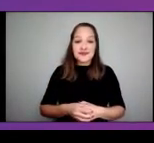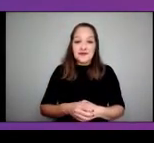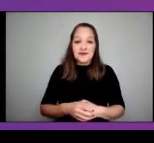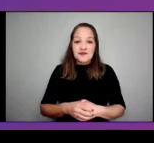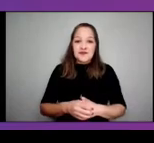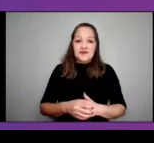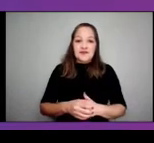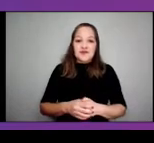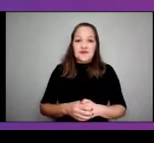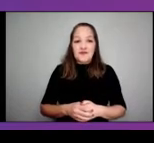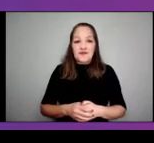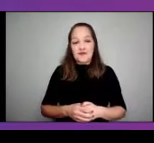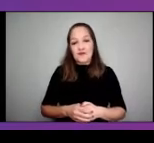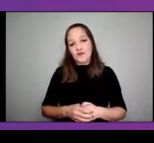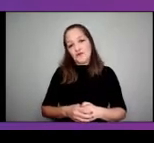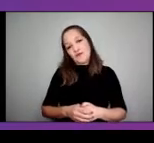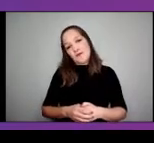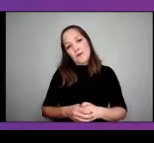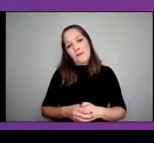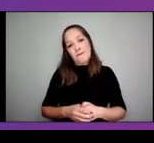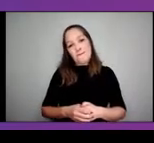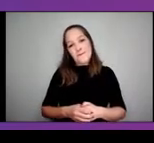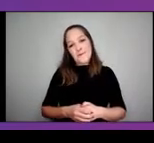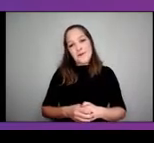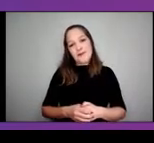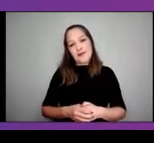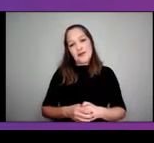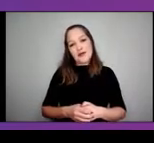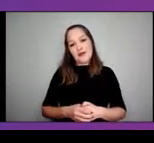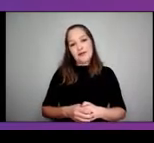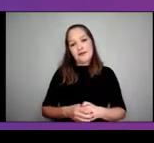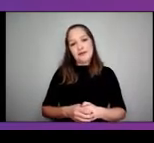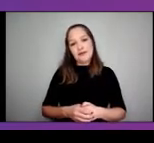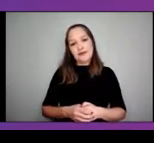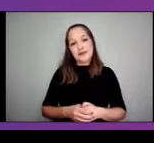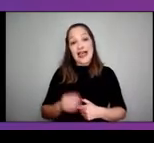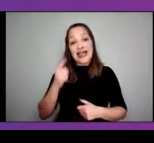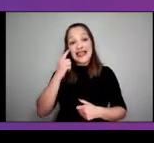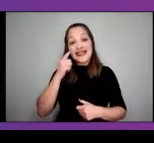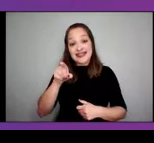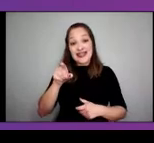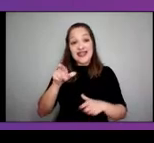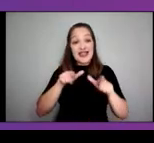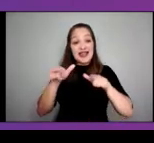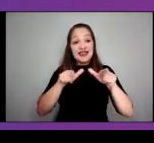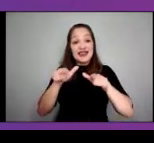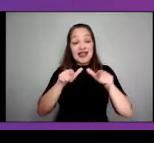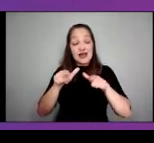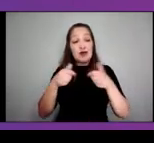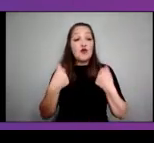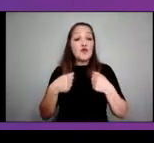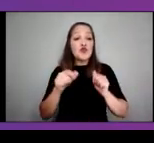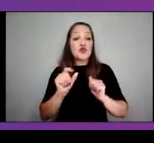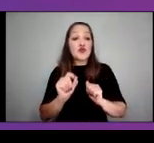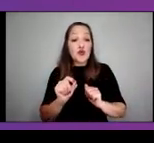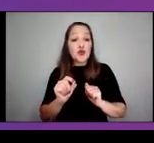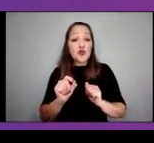bom será que eu não vou não vou falar nisso mas esse quando eu eu fiz esse trabalho aqui Por Exemplo foi uma necessidade de